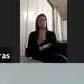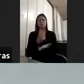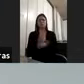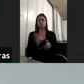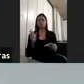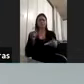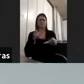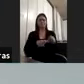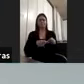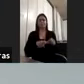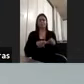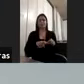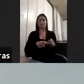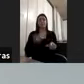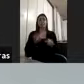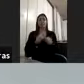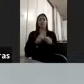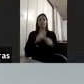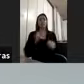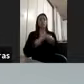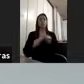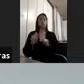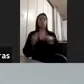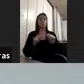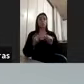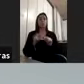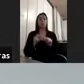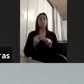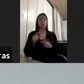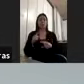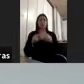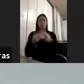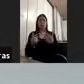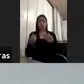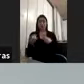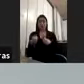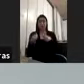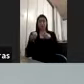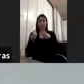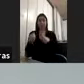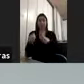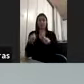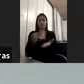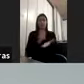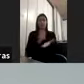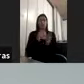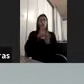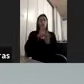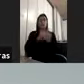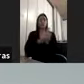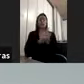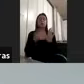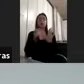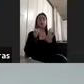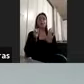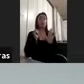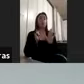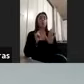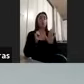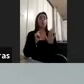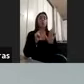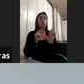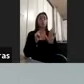uma renovação desses benefícios fiscais e lá no contrato tem uma cláusula, né, sobre a